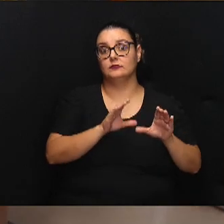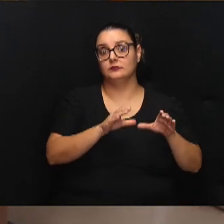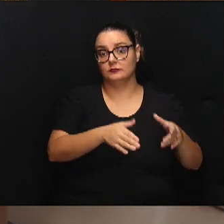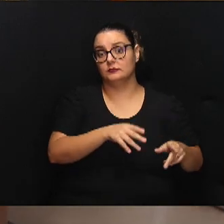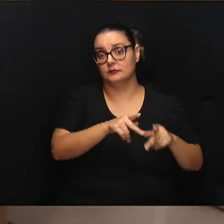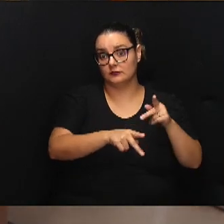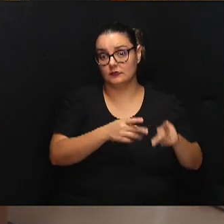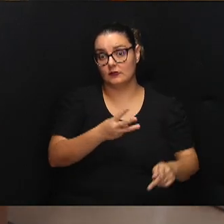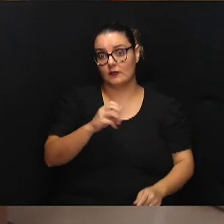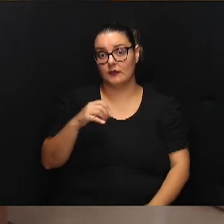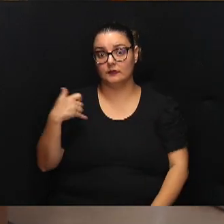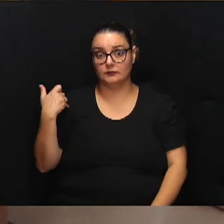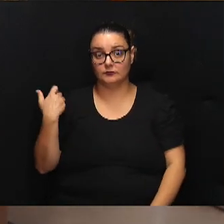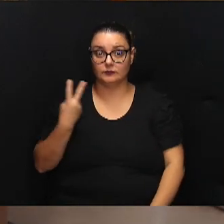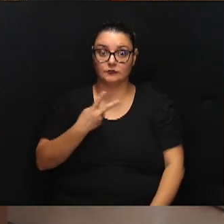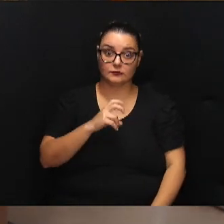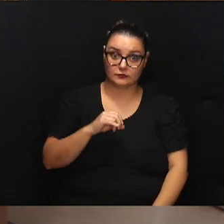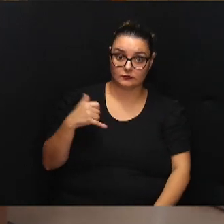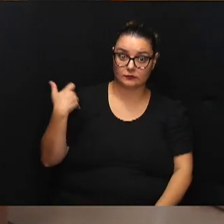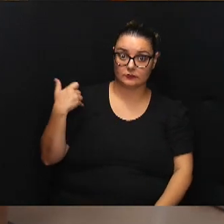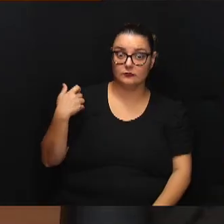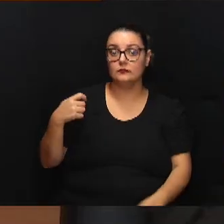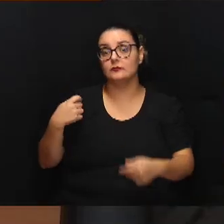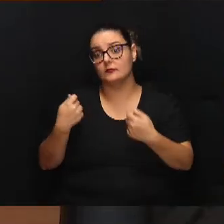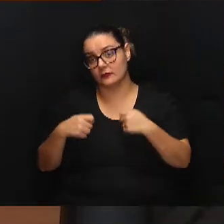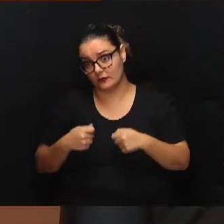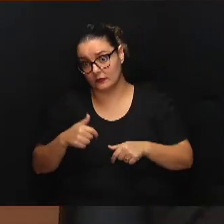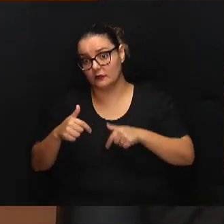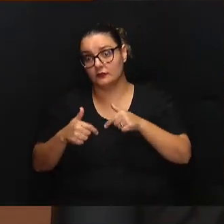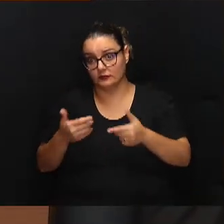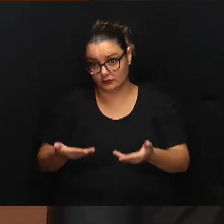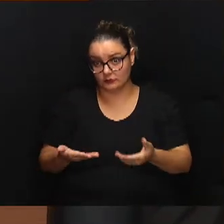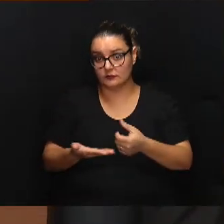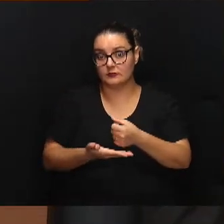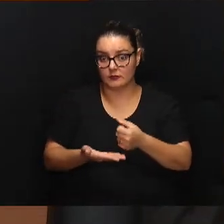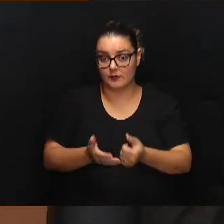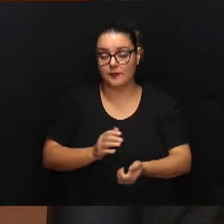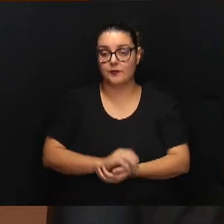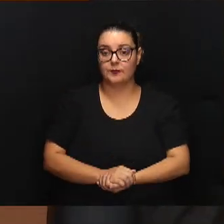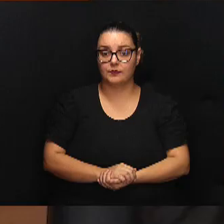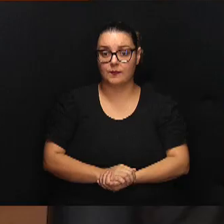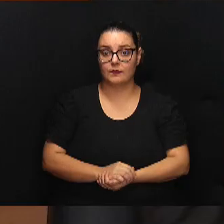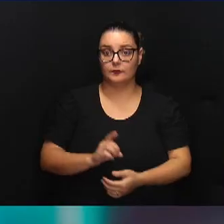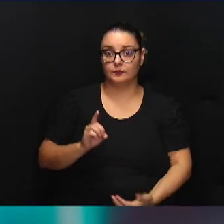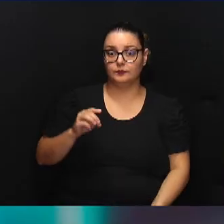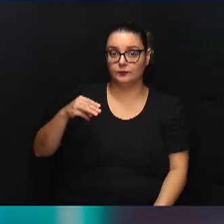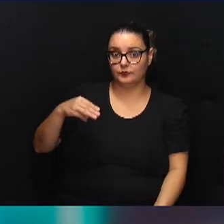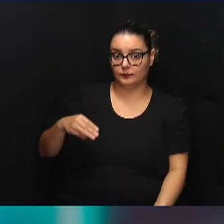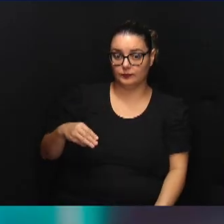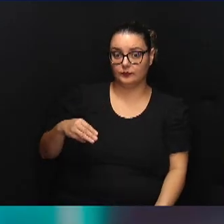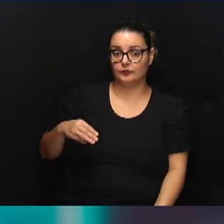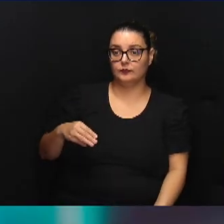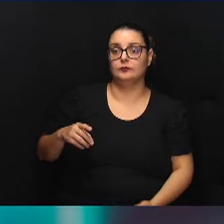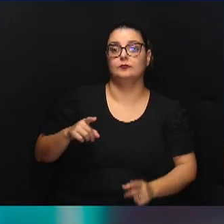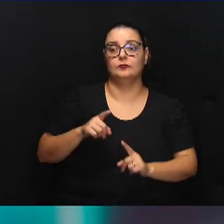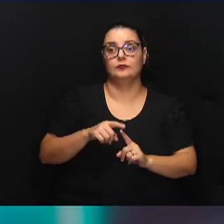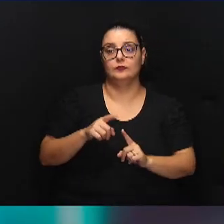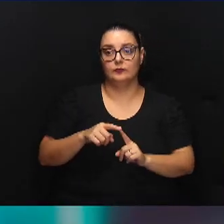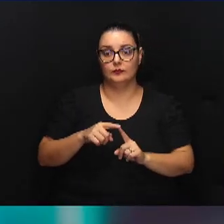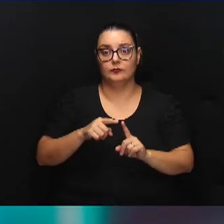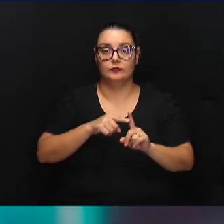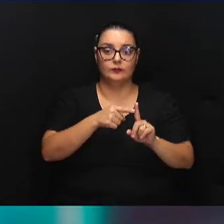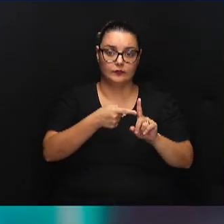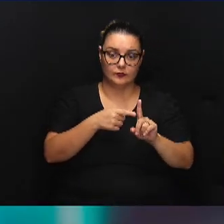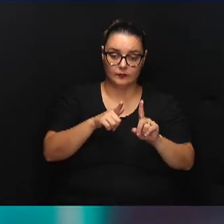anos, 20 anos, então a gente precisa trabalhar em cima disso. O diabetes tipo